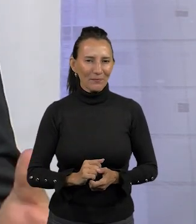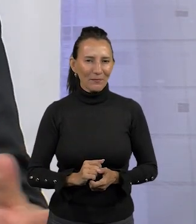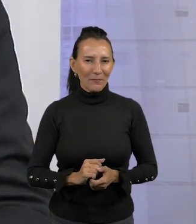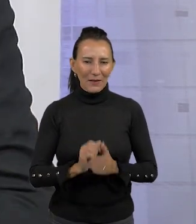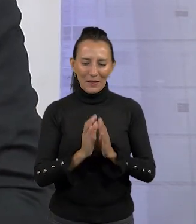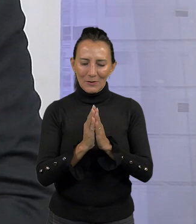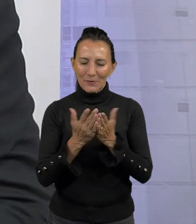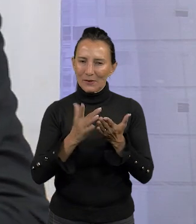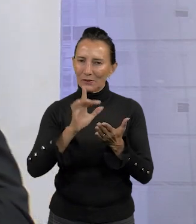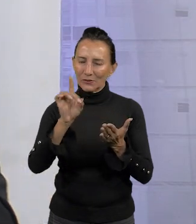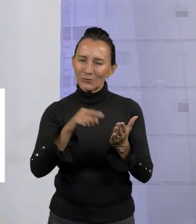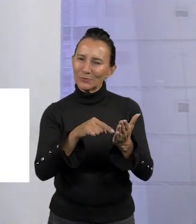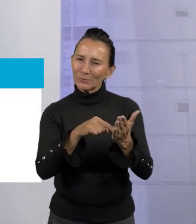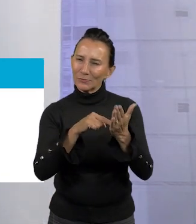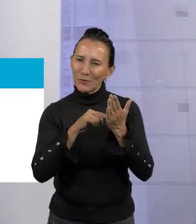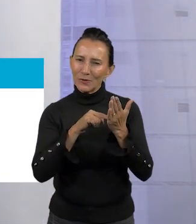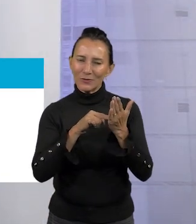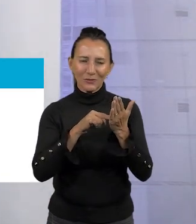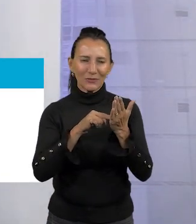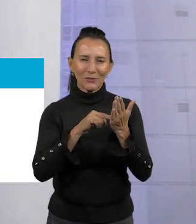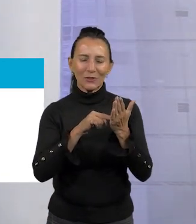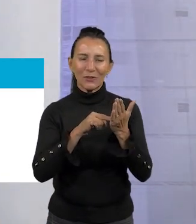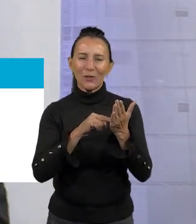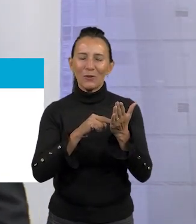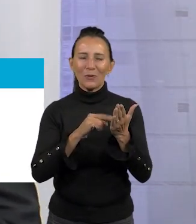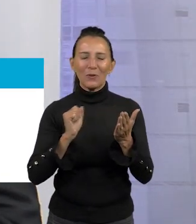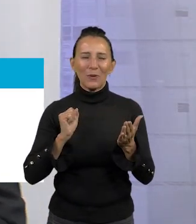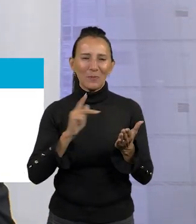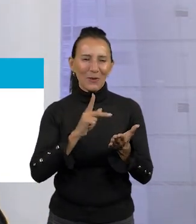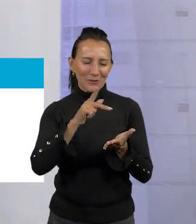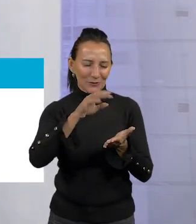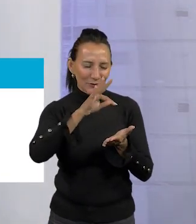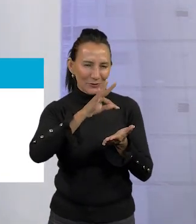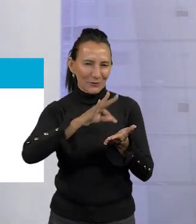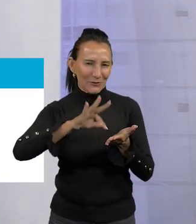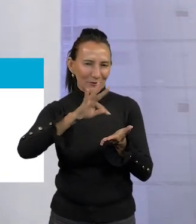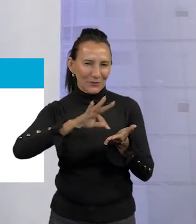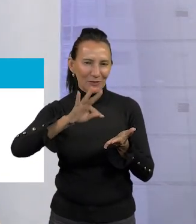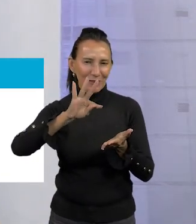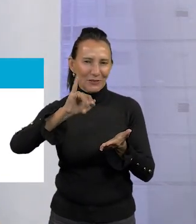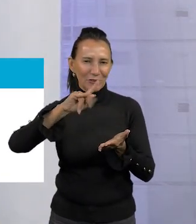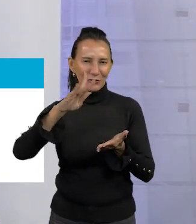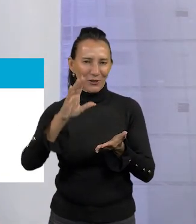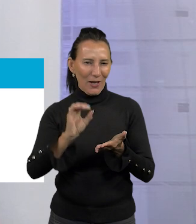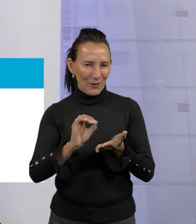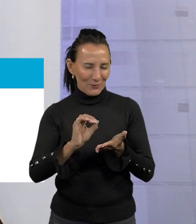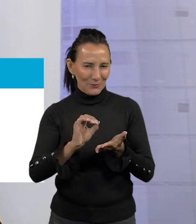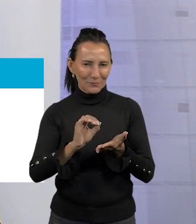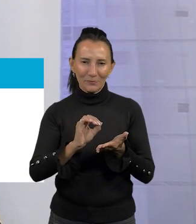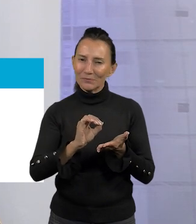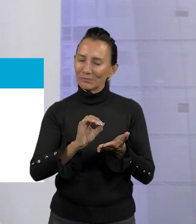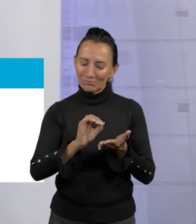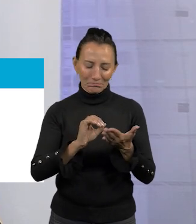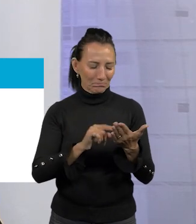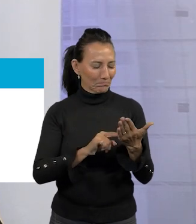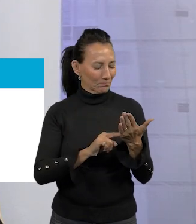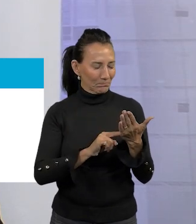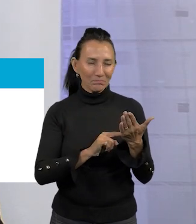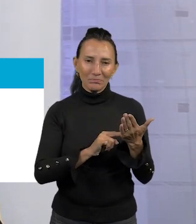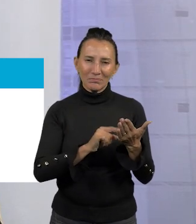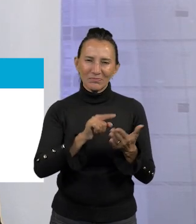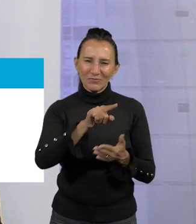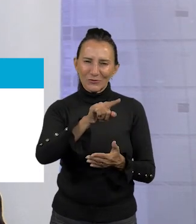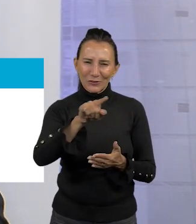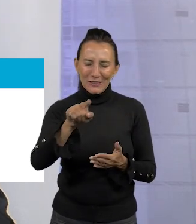sagradas escrituras através do apóstolo Tiago meus irmãos muitos de vós não sejam